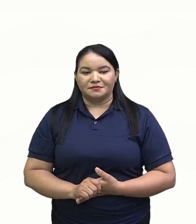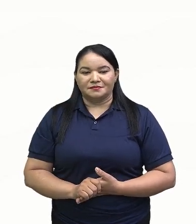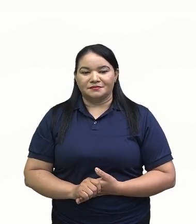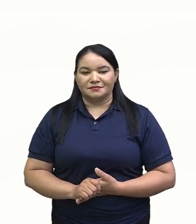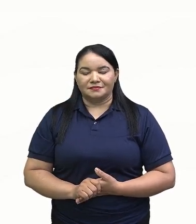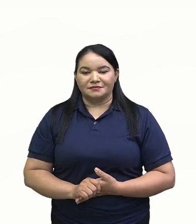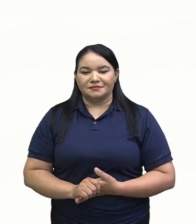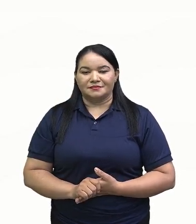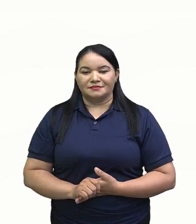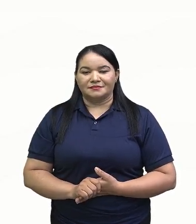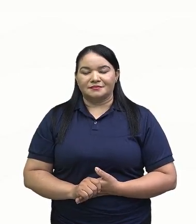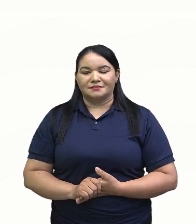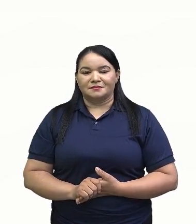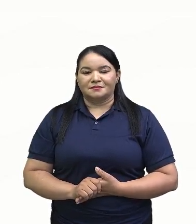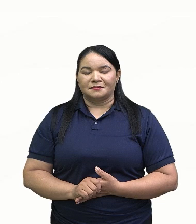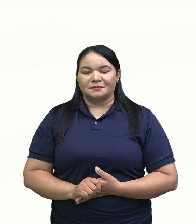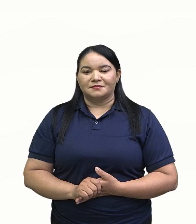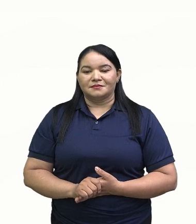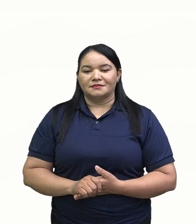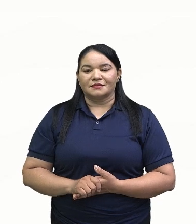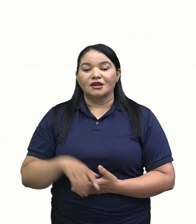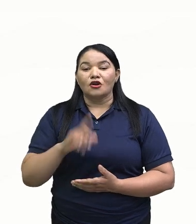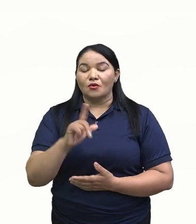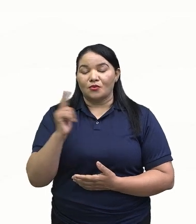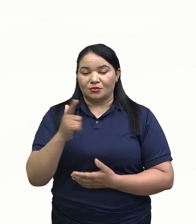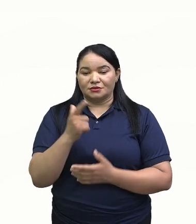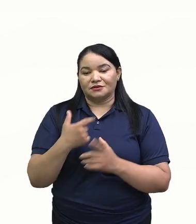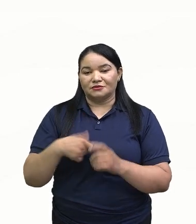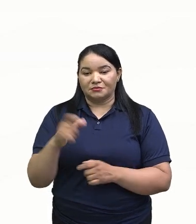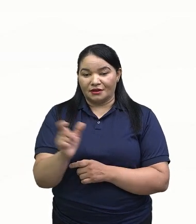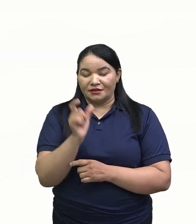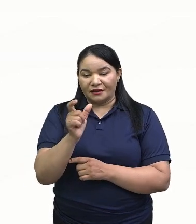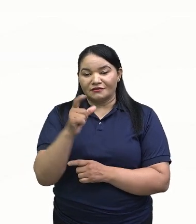outras palavras, né, que têm o sentido